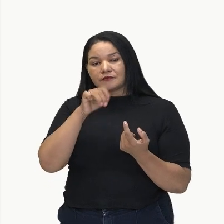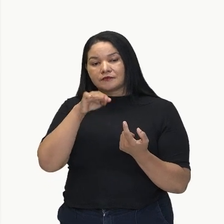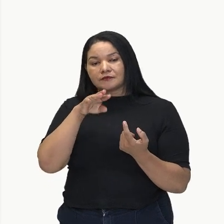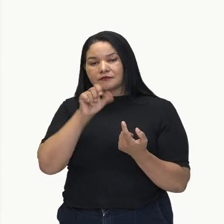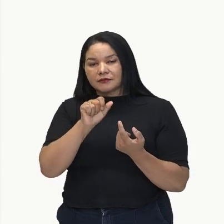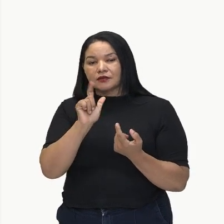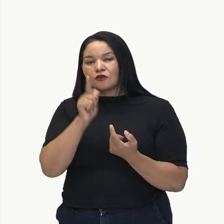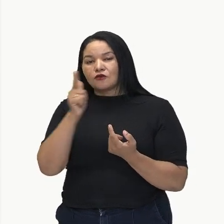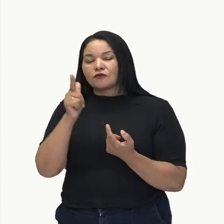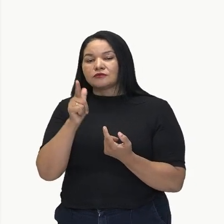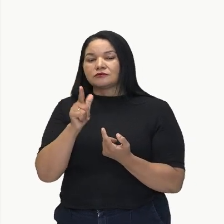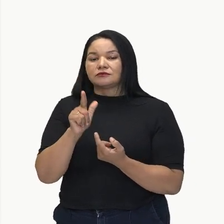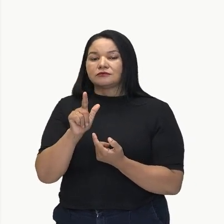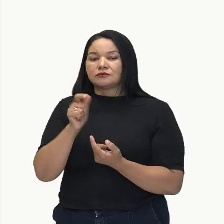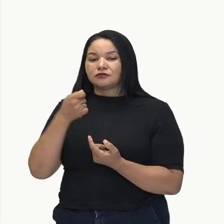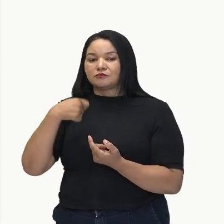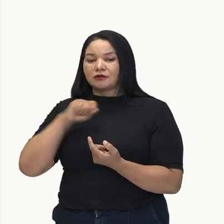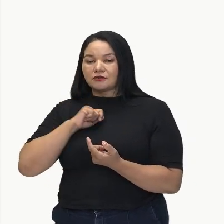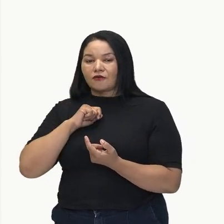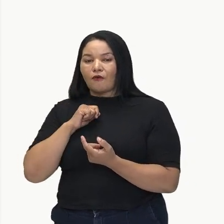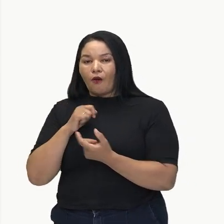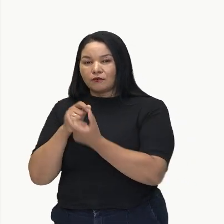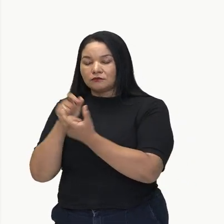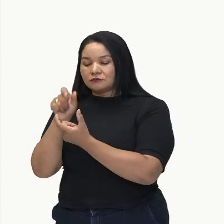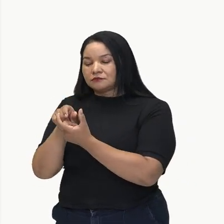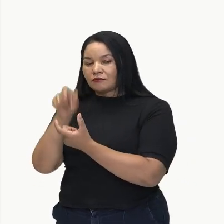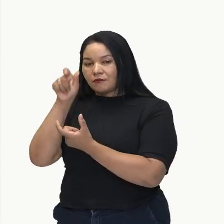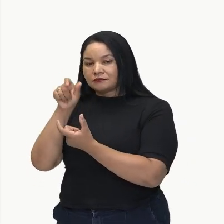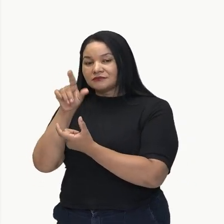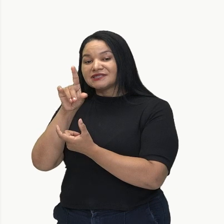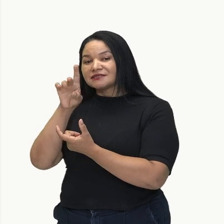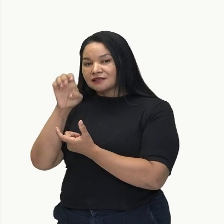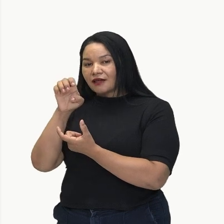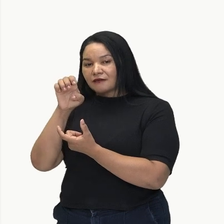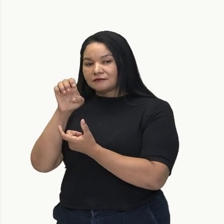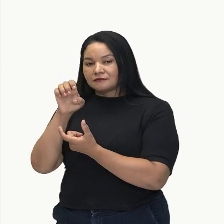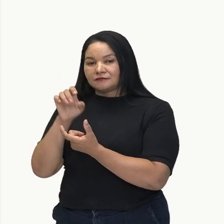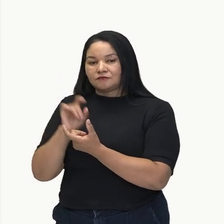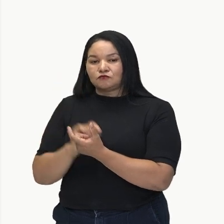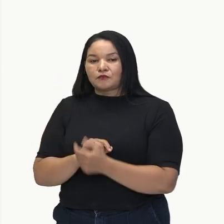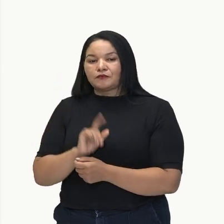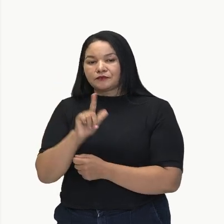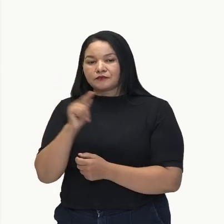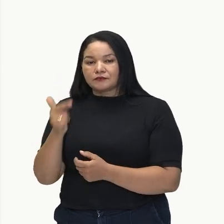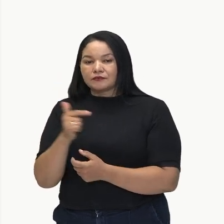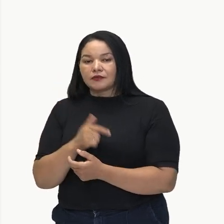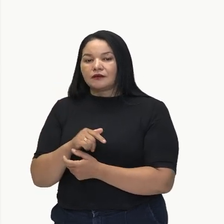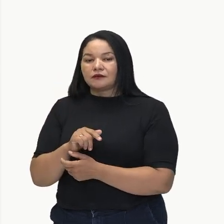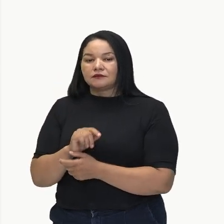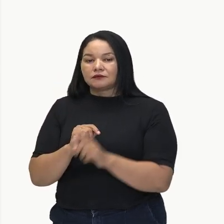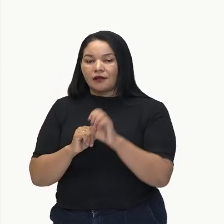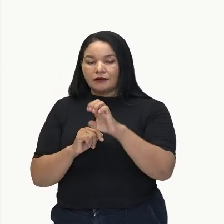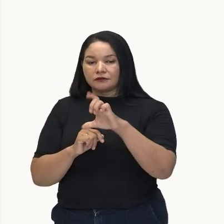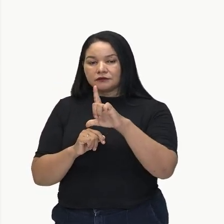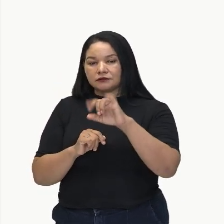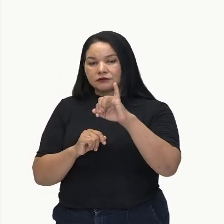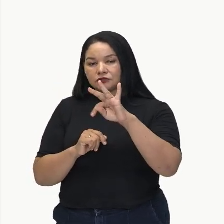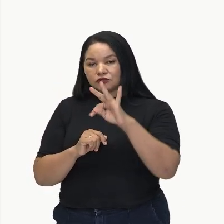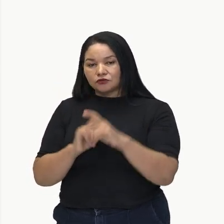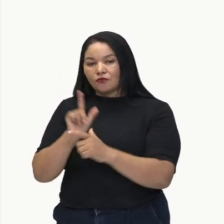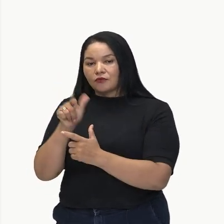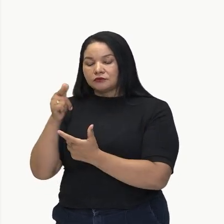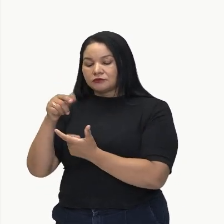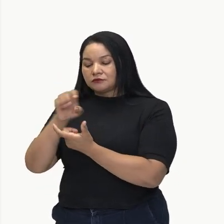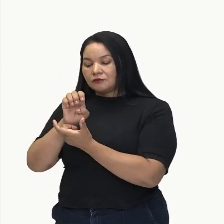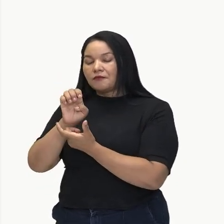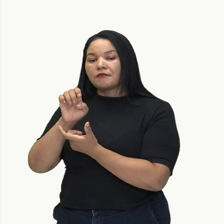academia, academia. Elite em português e élite em espanhol. Mais uma